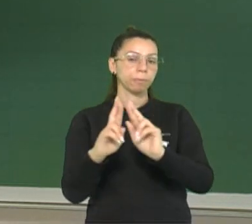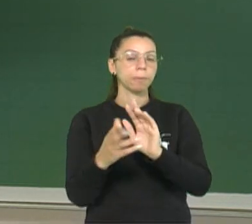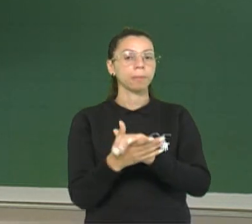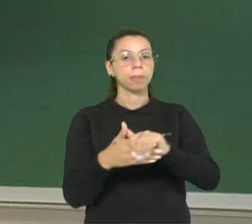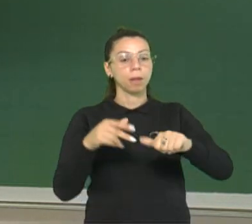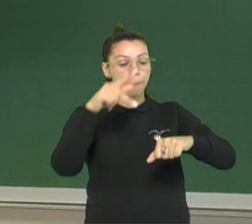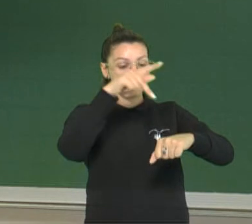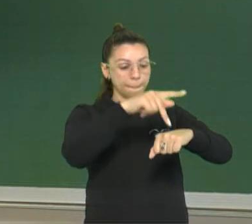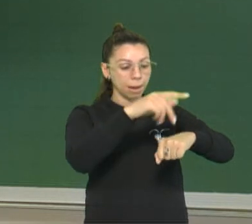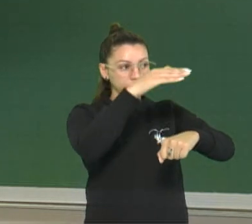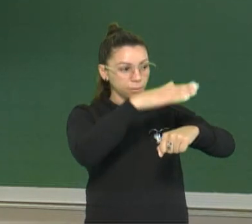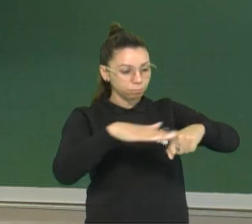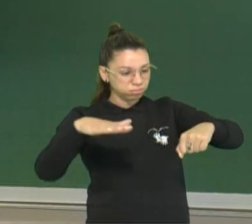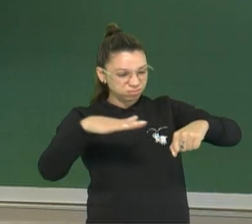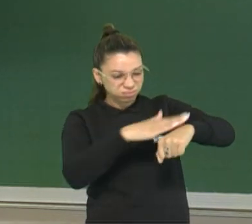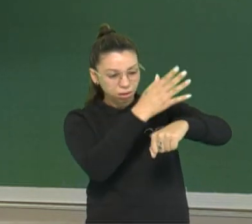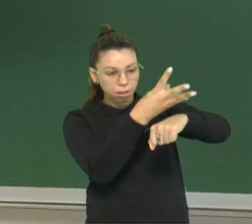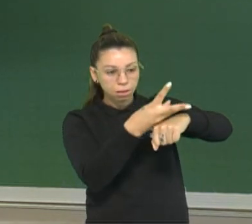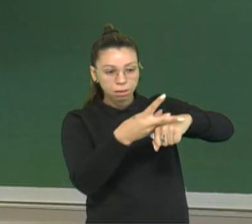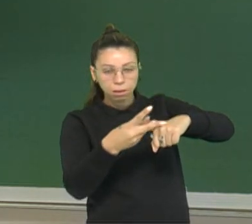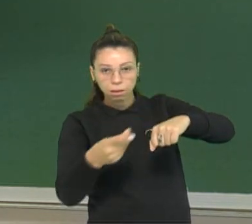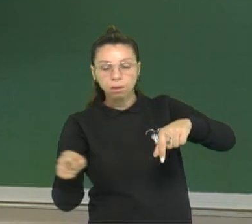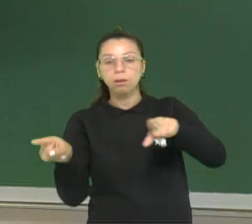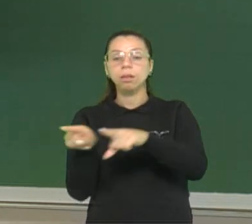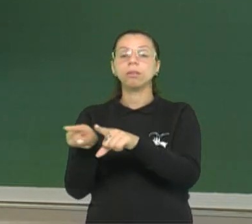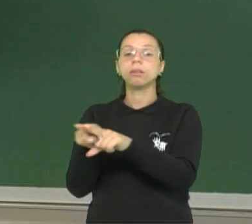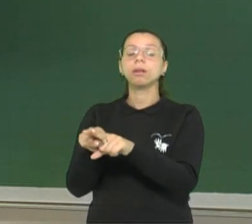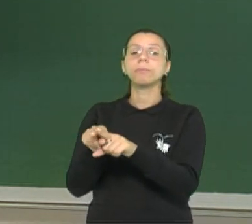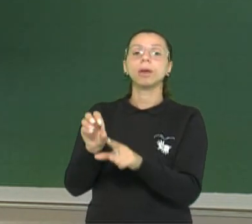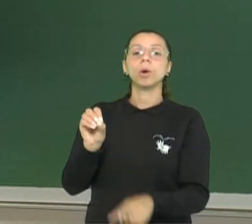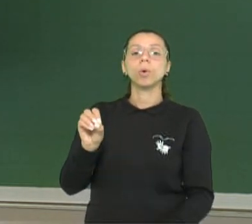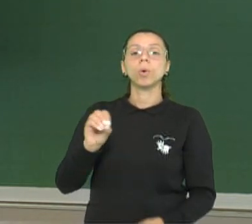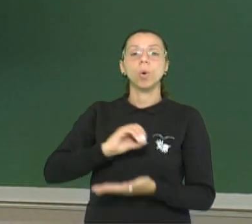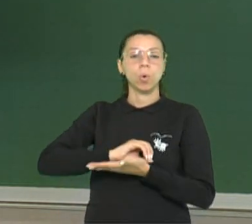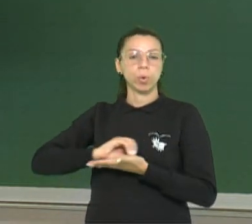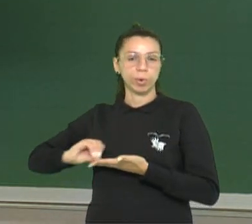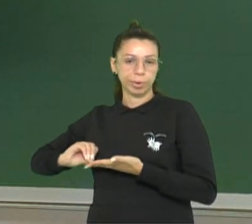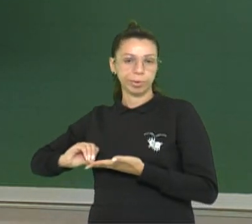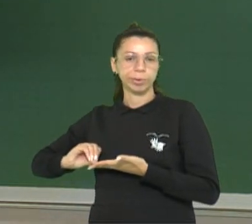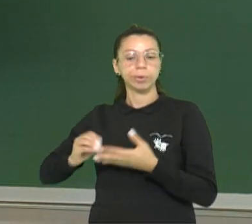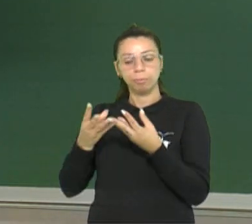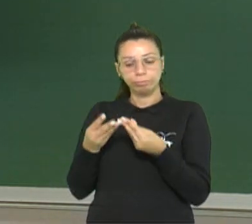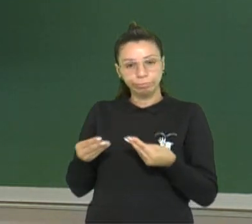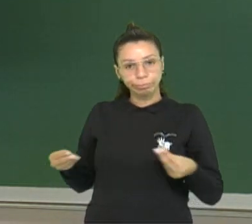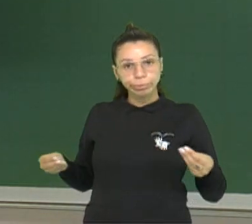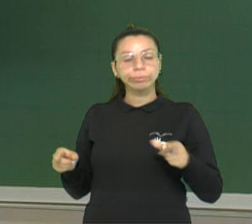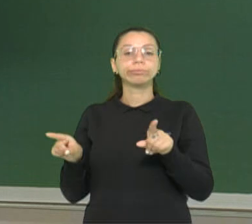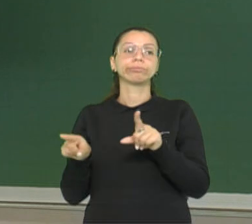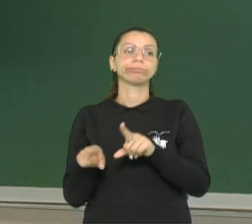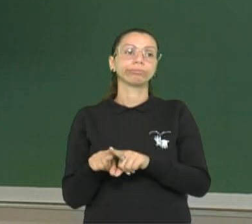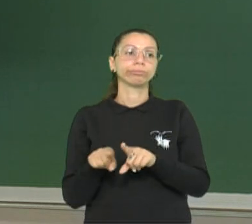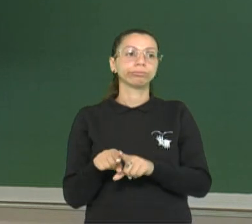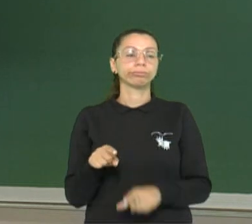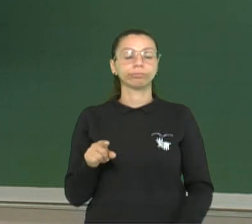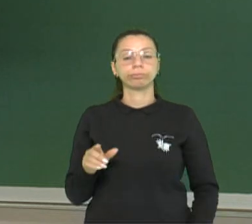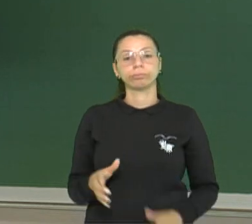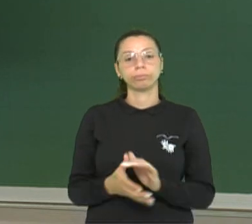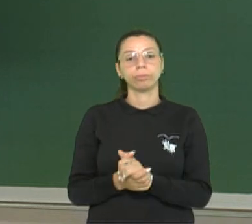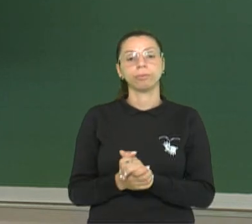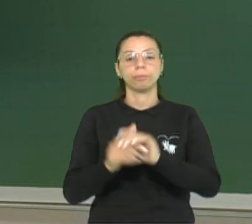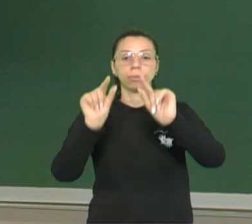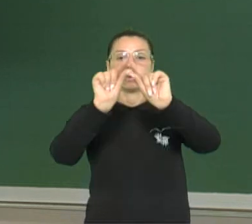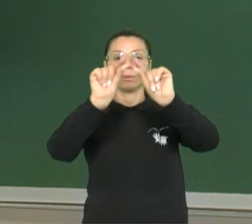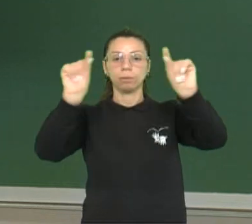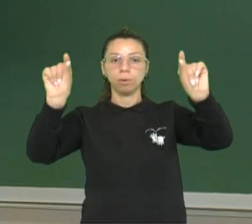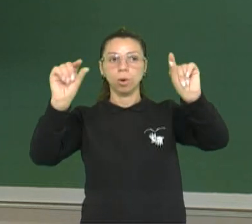da rocha e também à decomposição do material orgânico. Se observarmos aqui no horizonte O, que é o horizonte